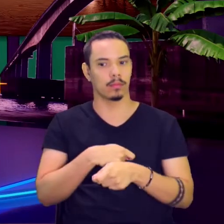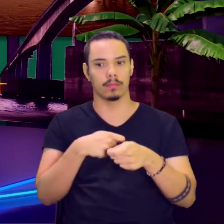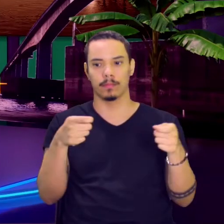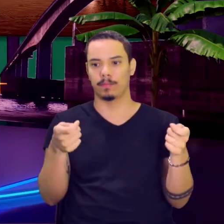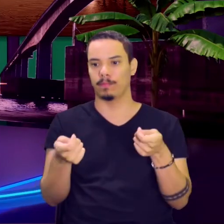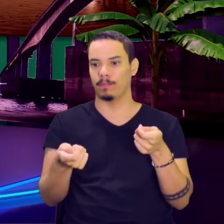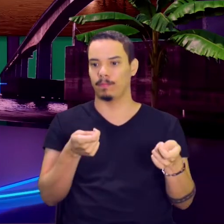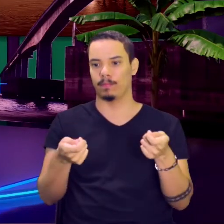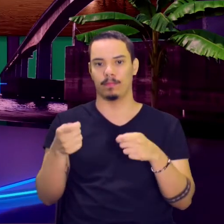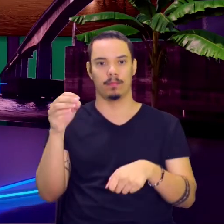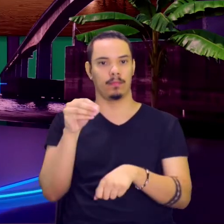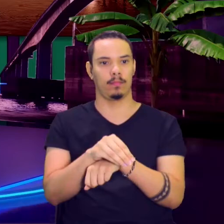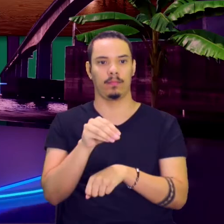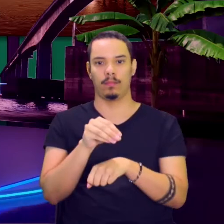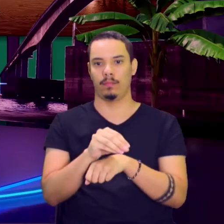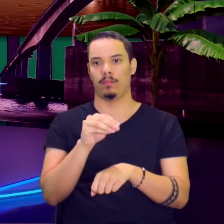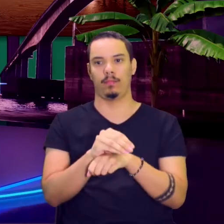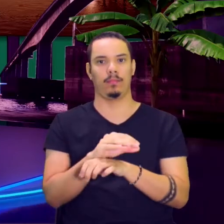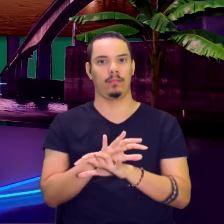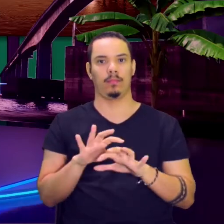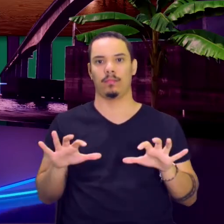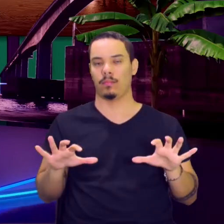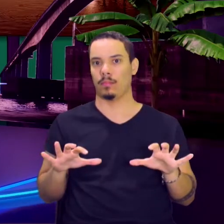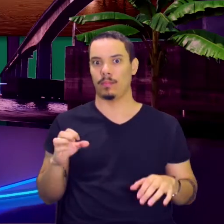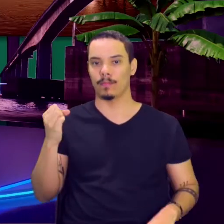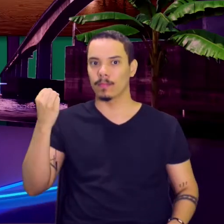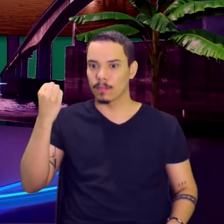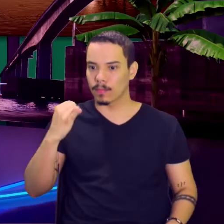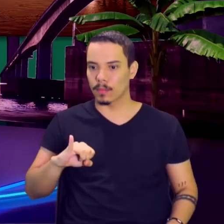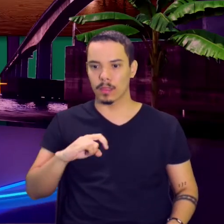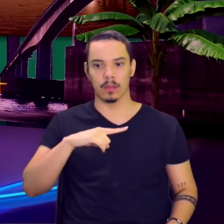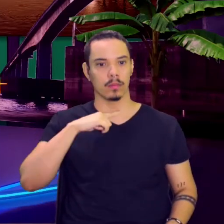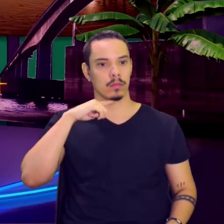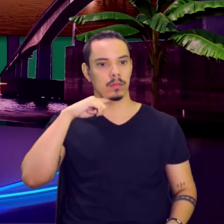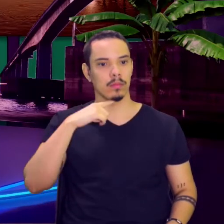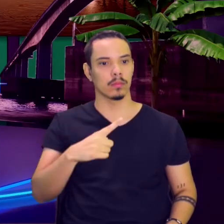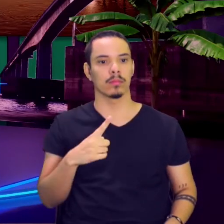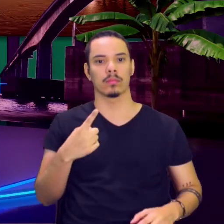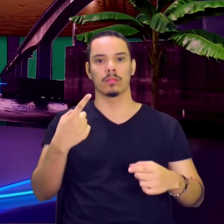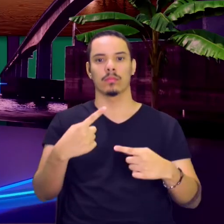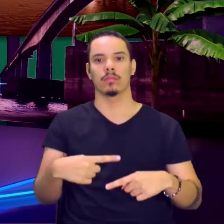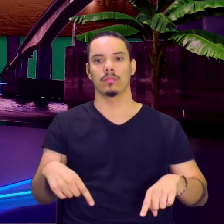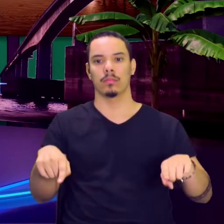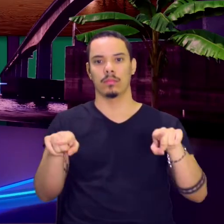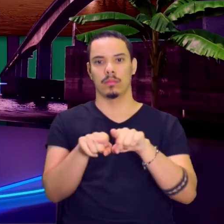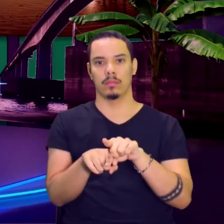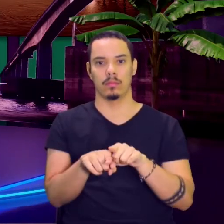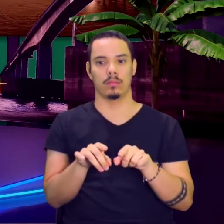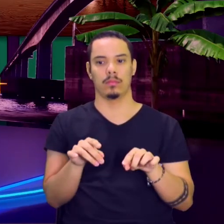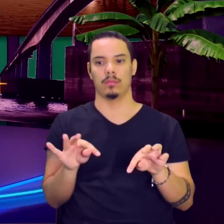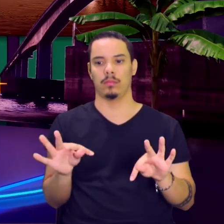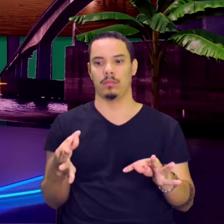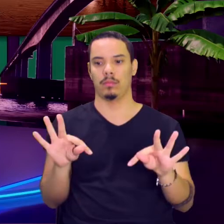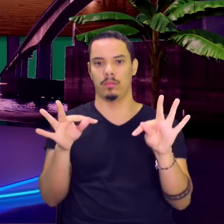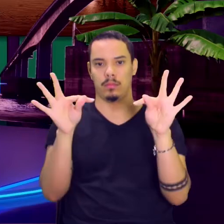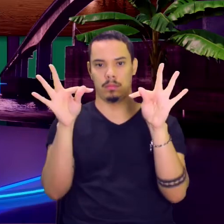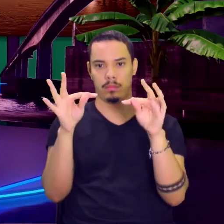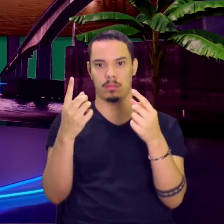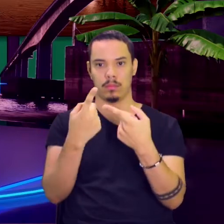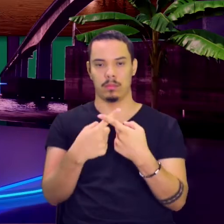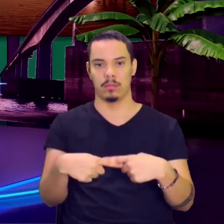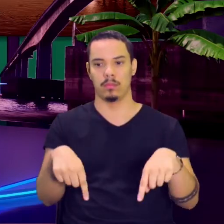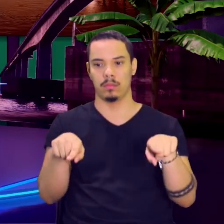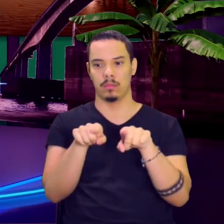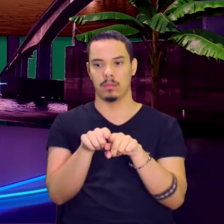cuidar da floresta. Exatamente. Se não fosse essa parceria tecnológica, não seria